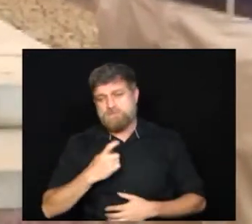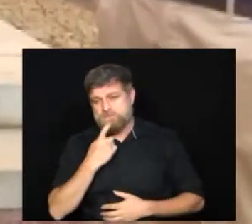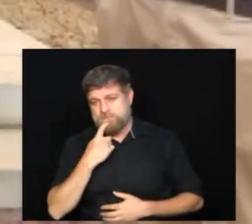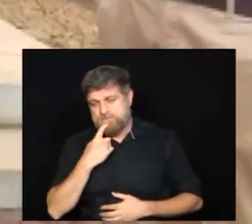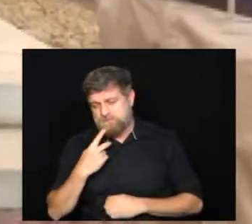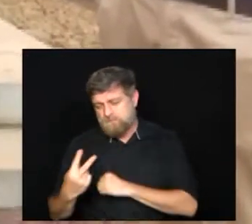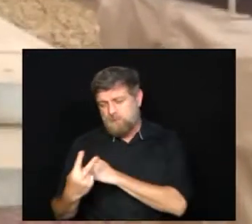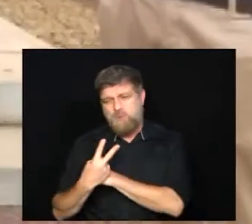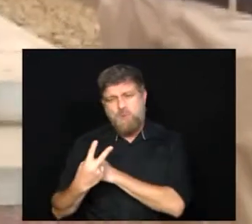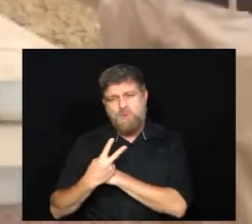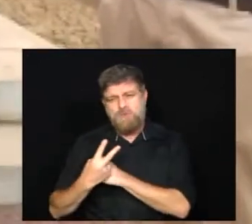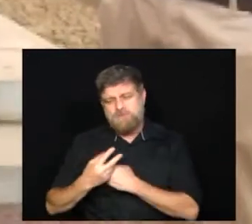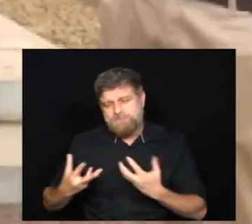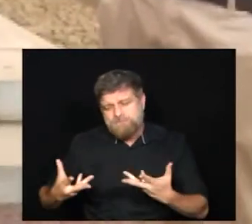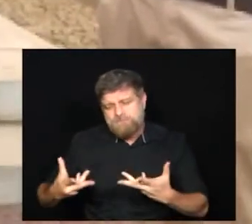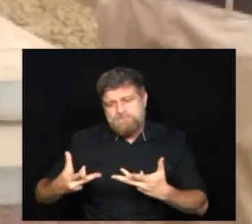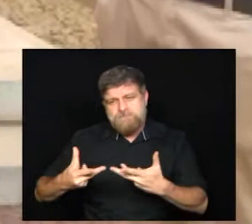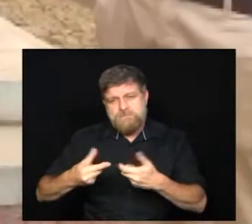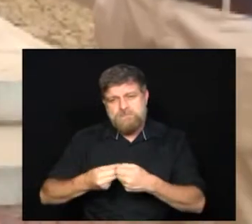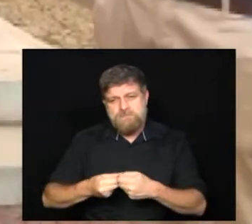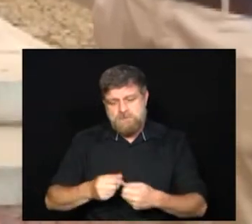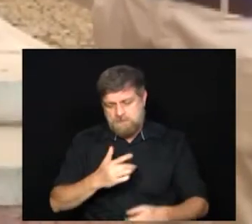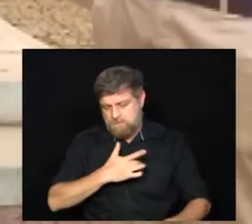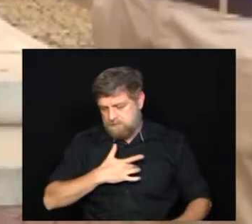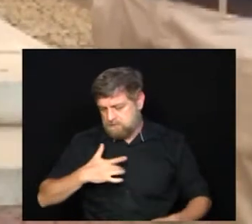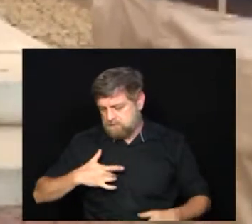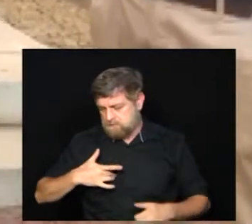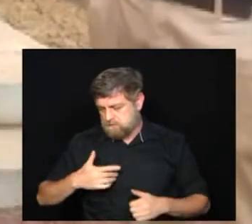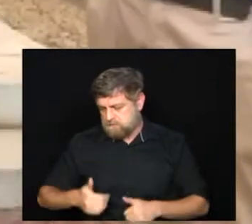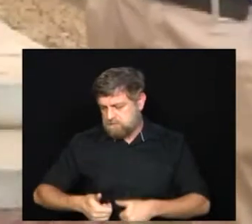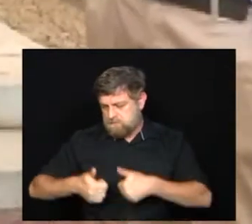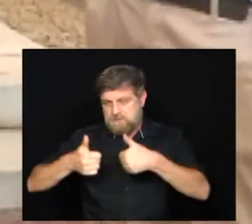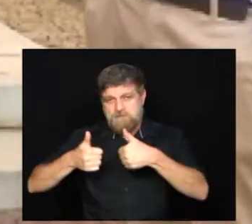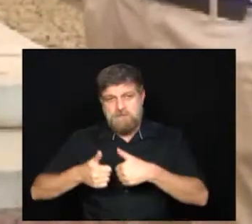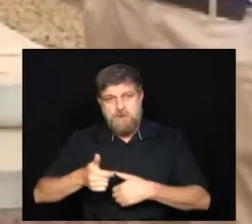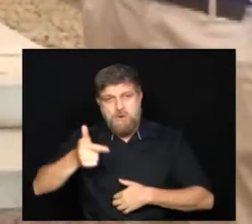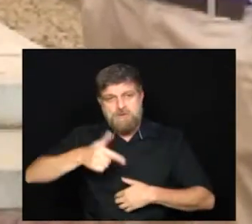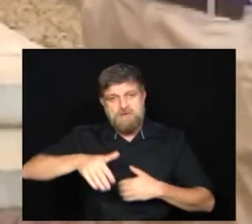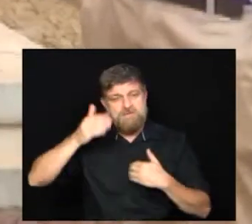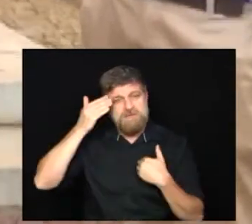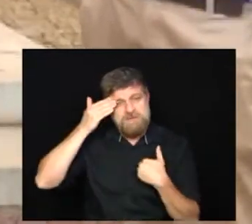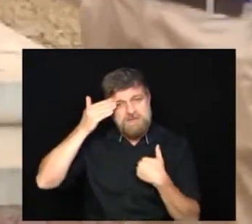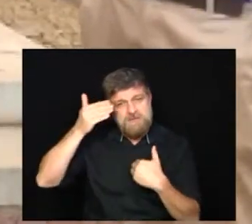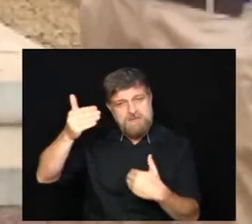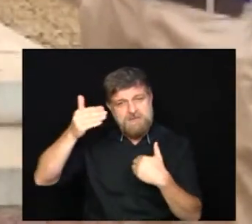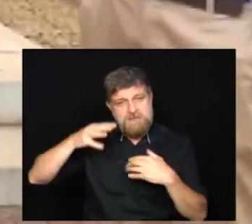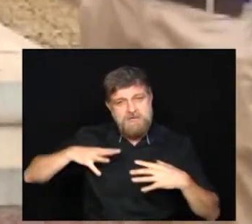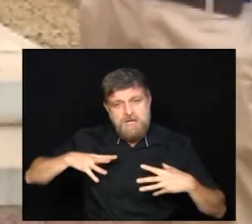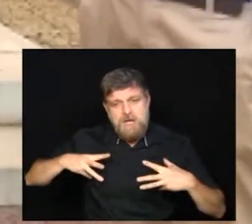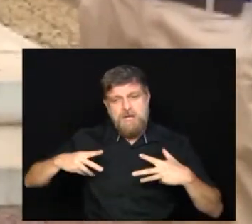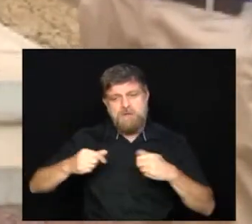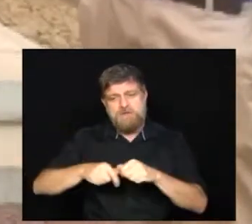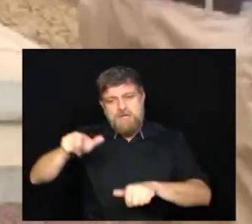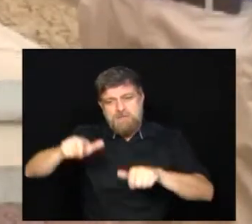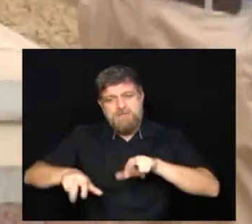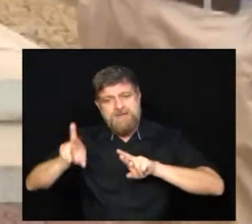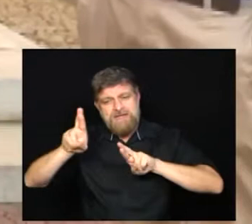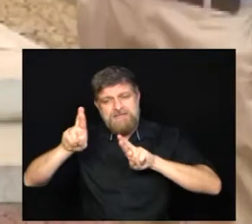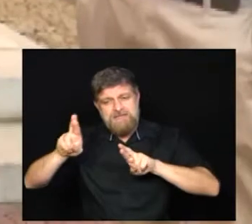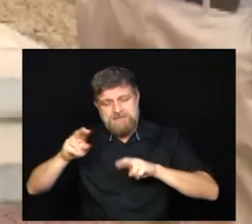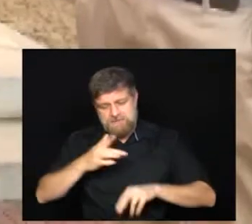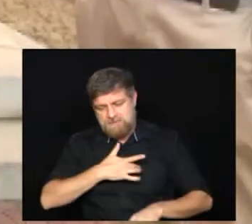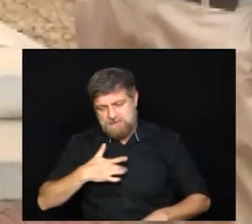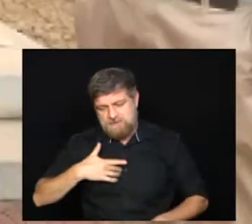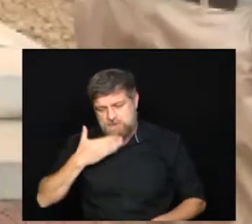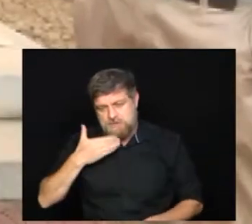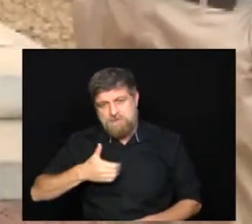fez um tratamento fantástico para a minha recuperação e agradecer mais uma vez todos os votos que me desejaram um pronto